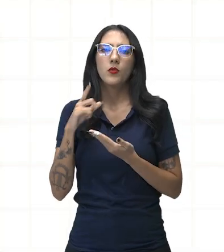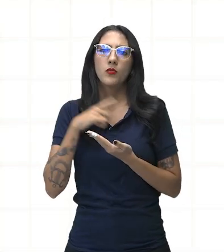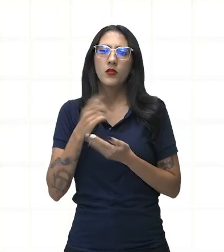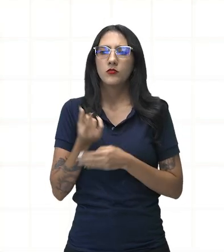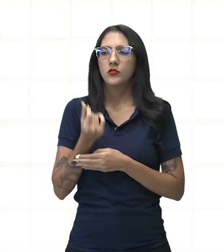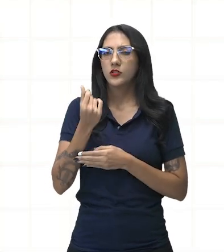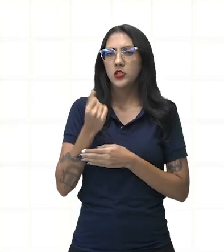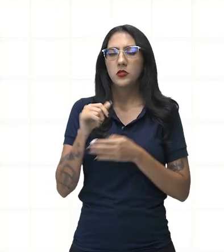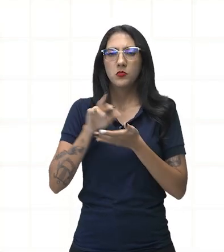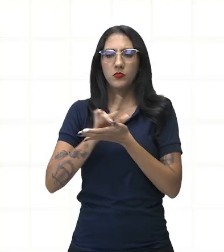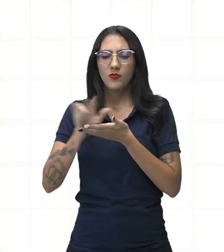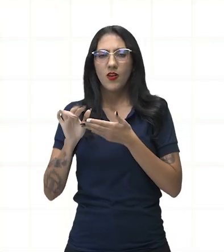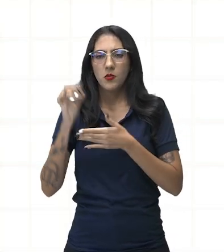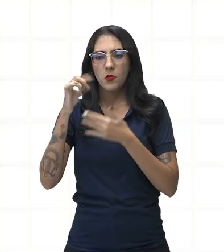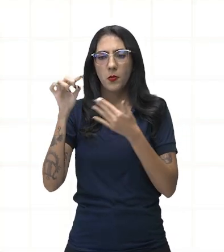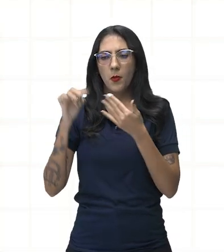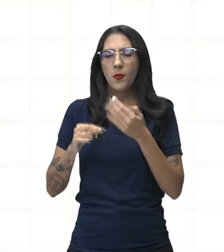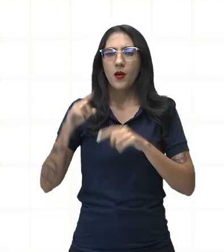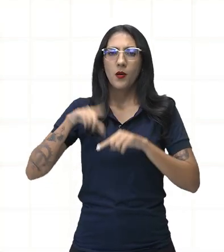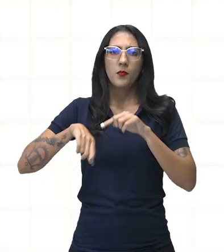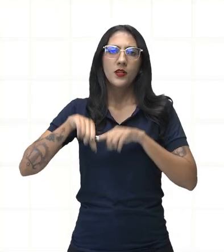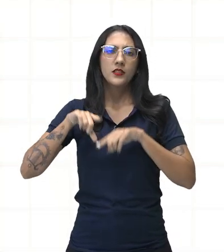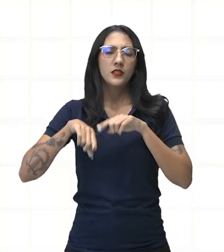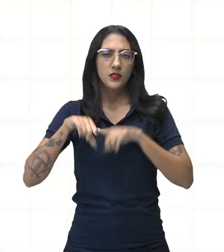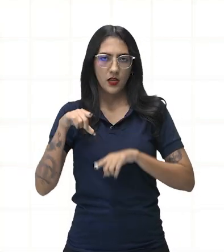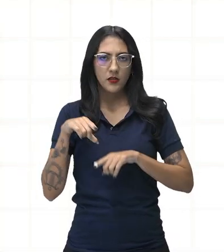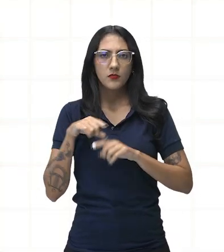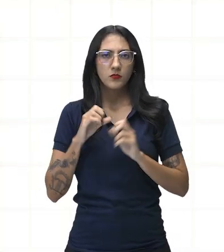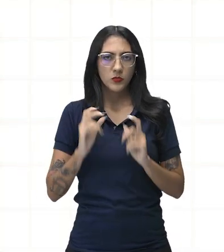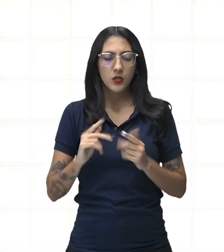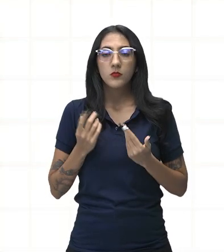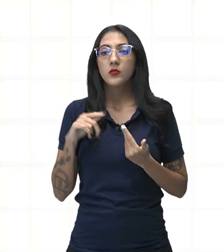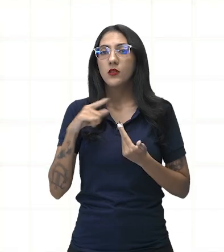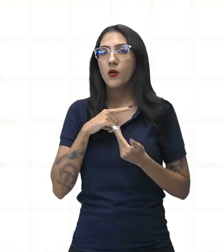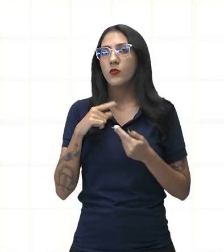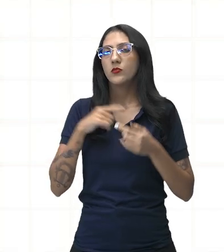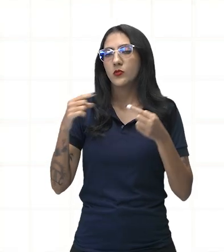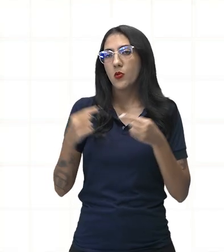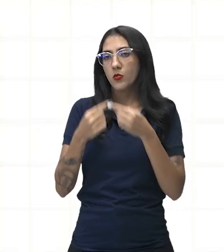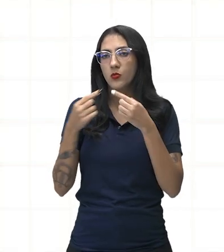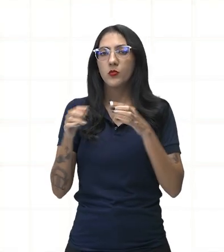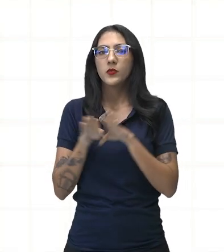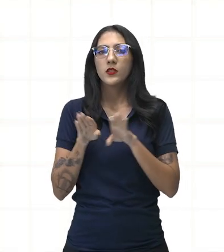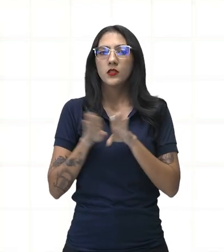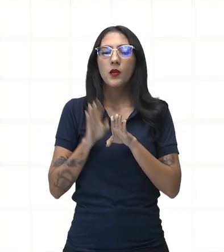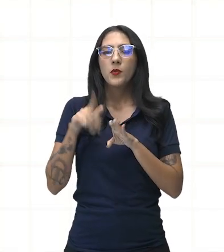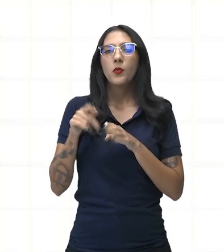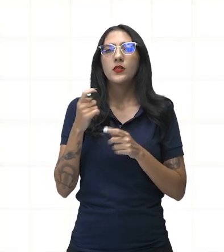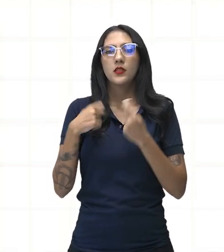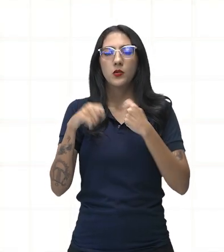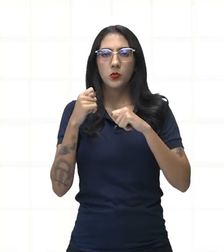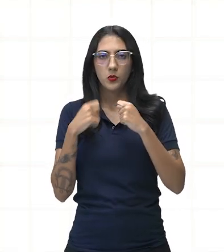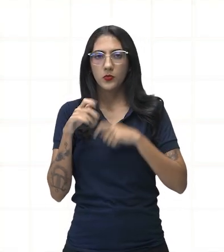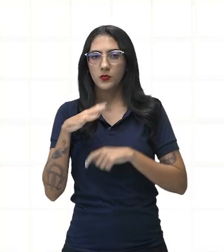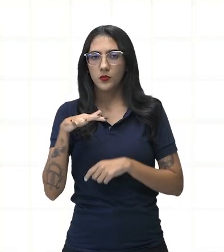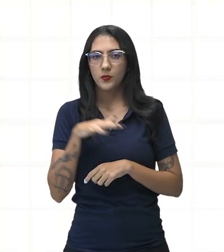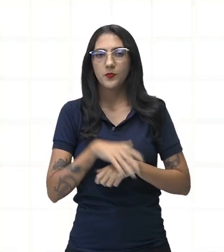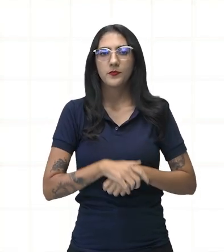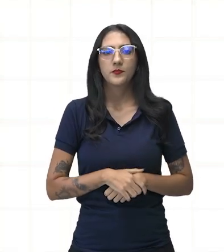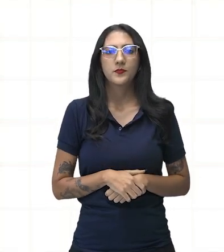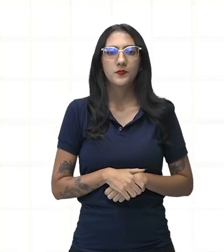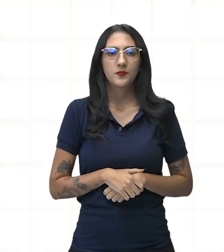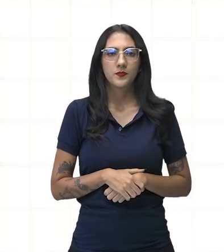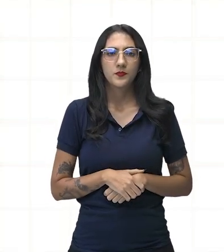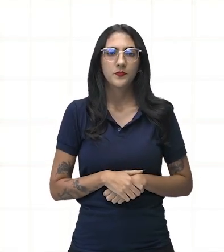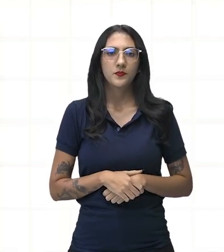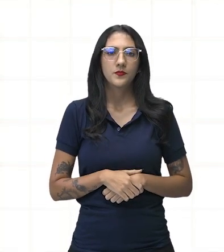esses valores, esses preços de um determinado produto. Então, isso vai estar voltado a essa economia de mercado. Mas, além